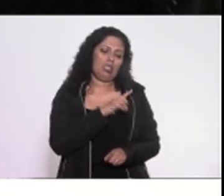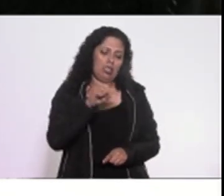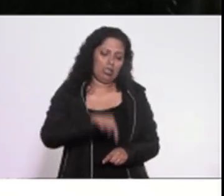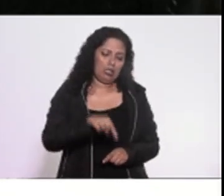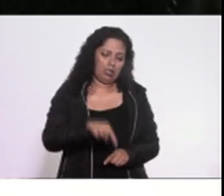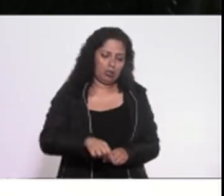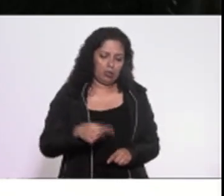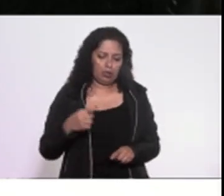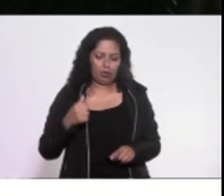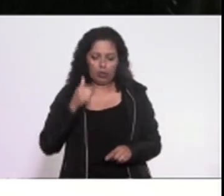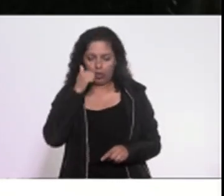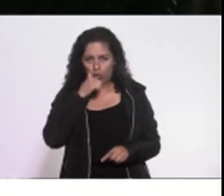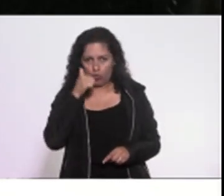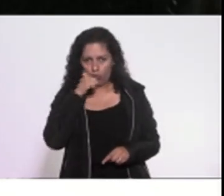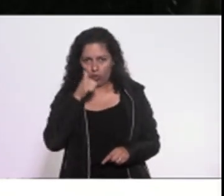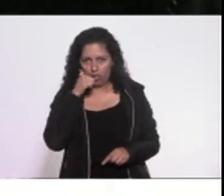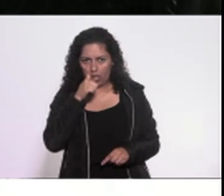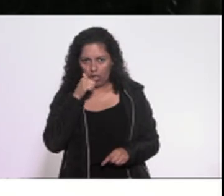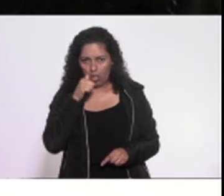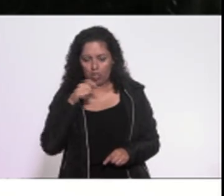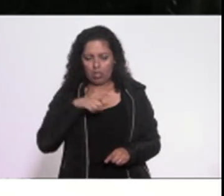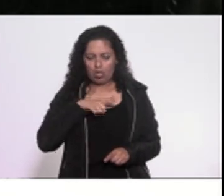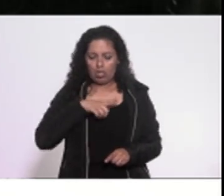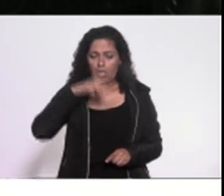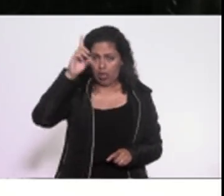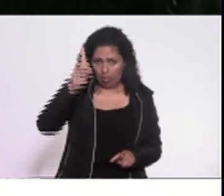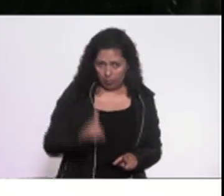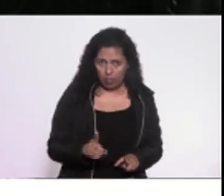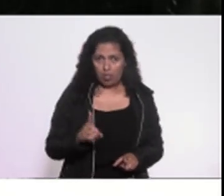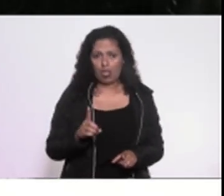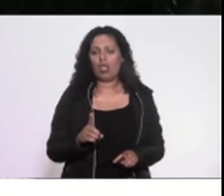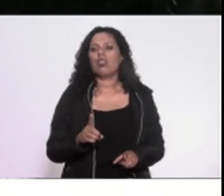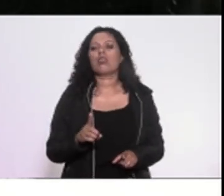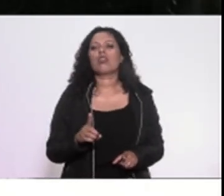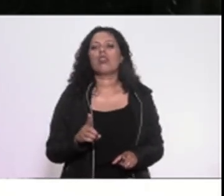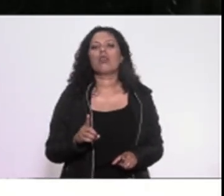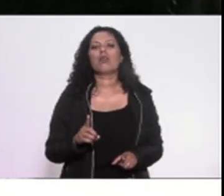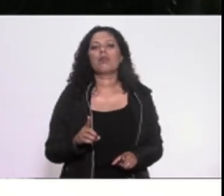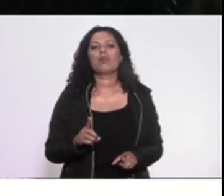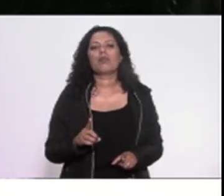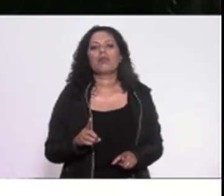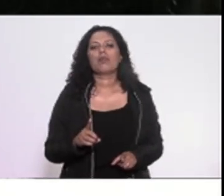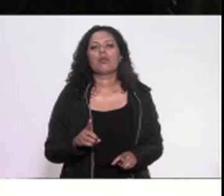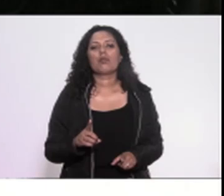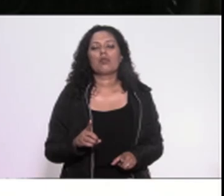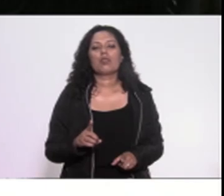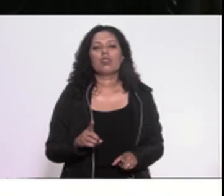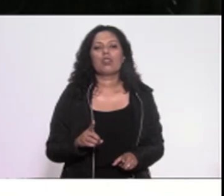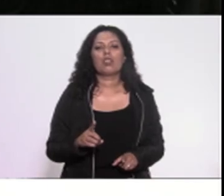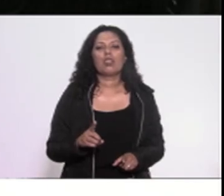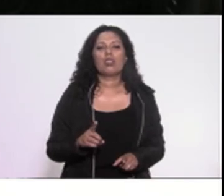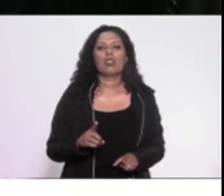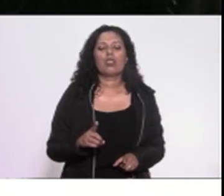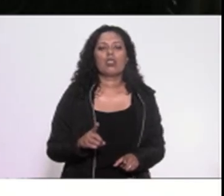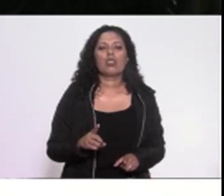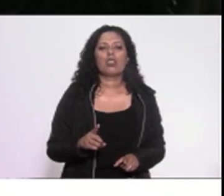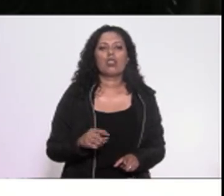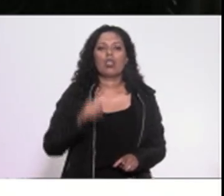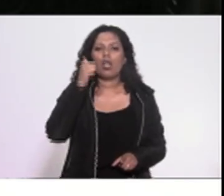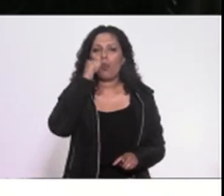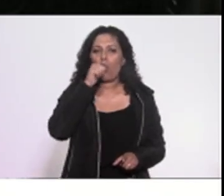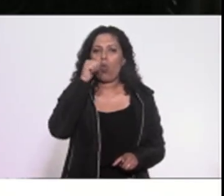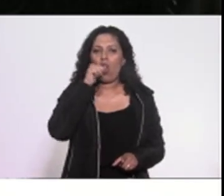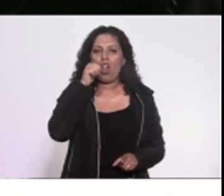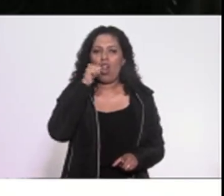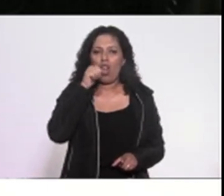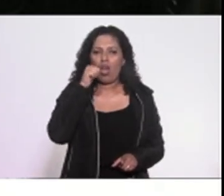O depoimento das mulheres portadoras de deficiência, né? Aquele depoimento daquela senhora que depois